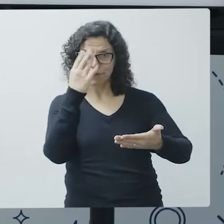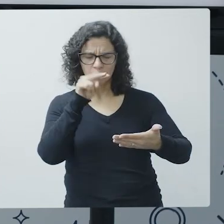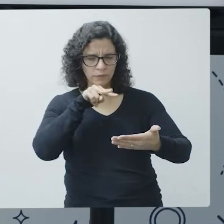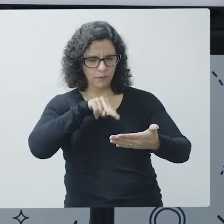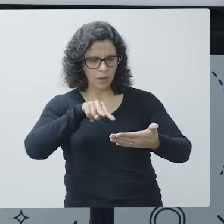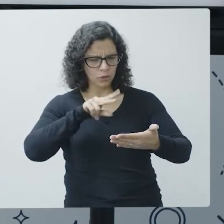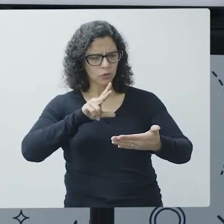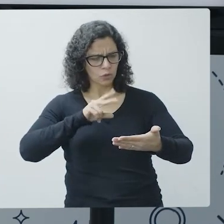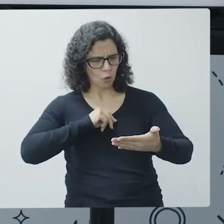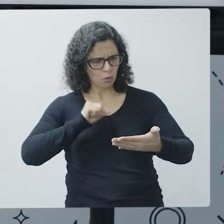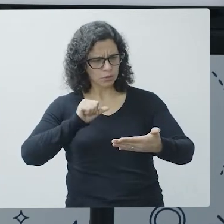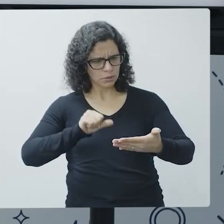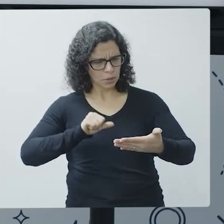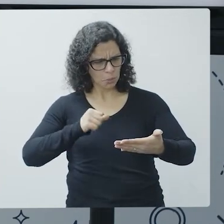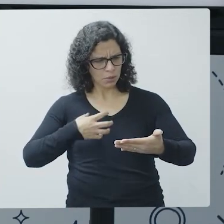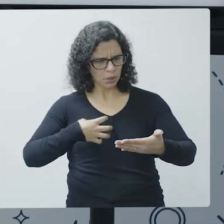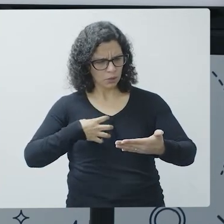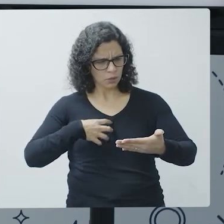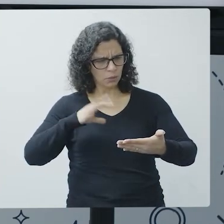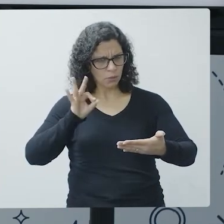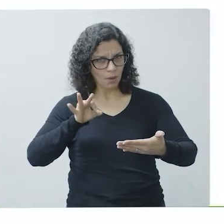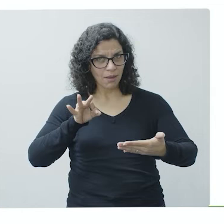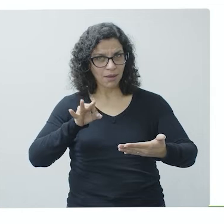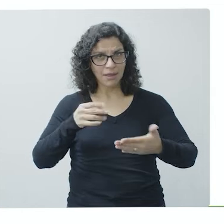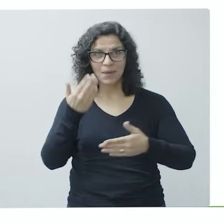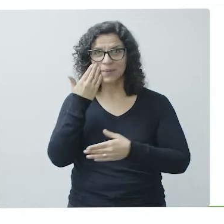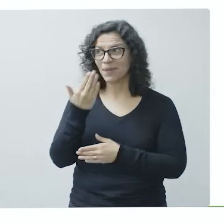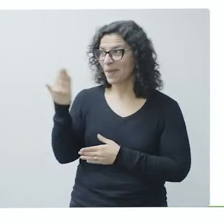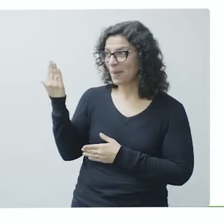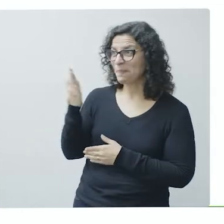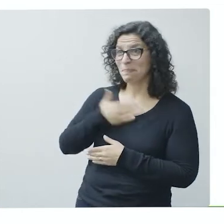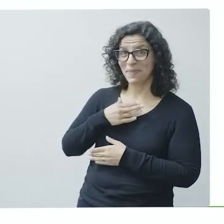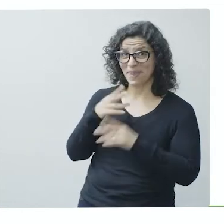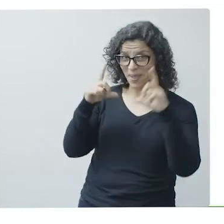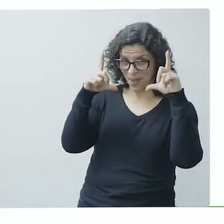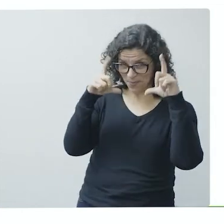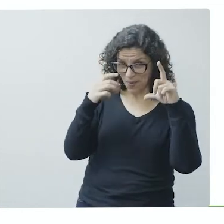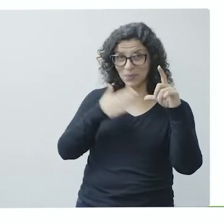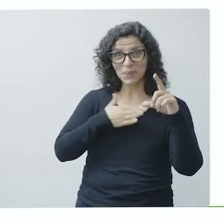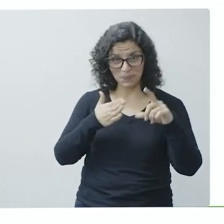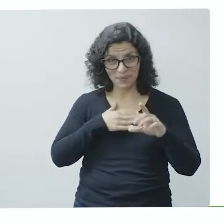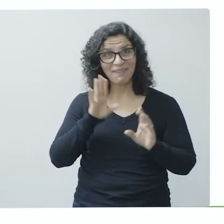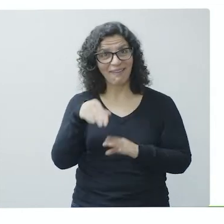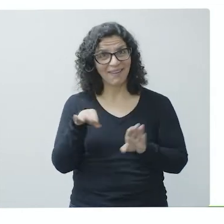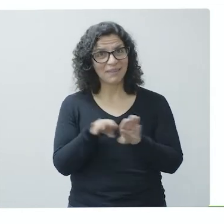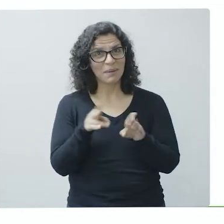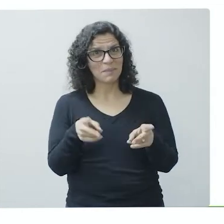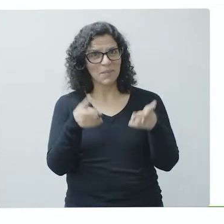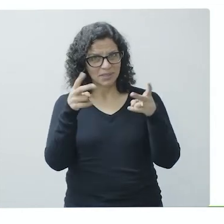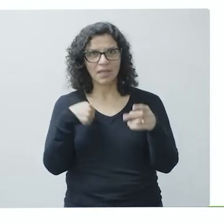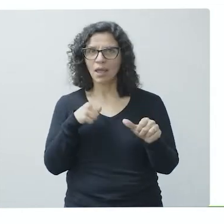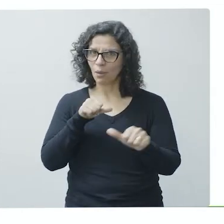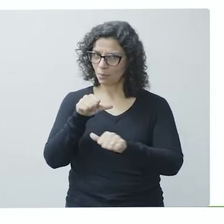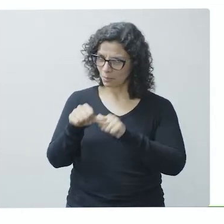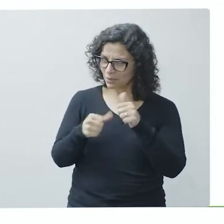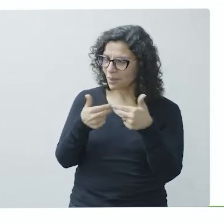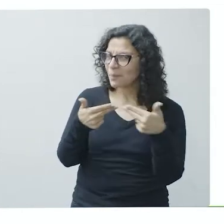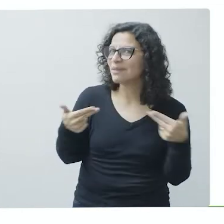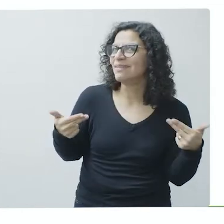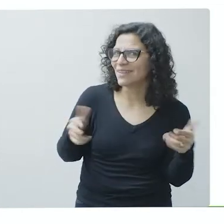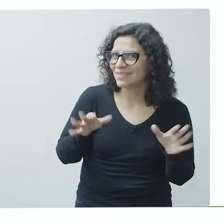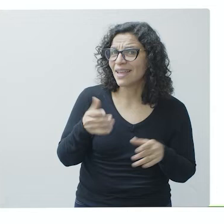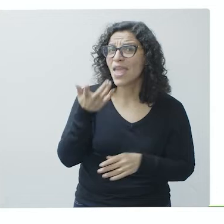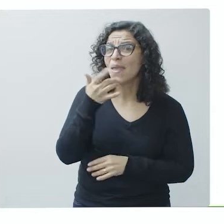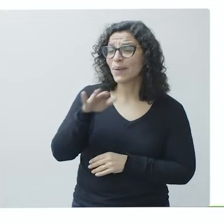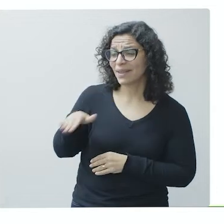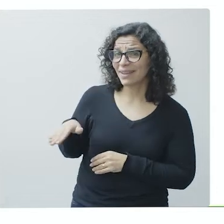para esta imagem que aparece para vocês, sou eu, tá, gente? Vocês conseguem perceber que muita